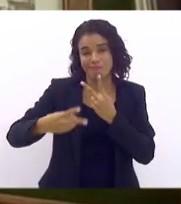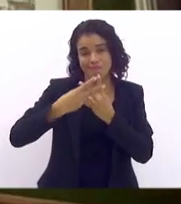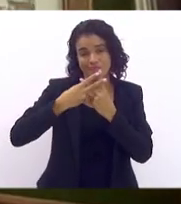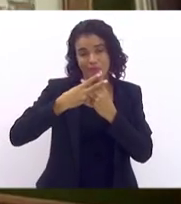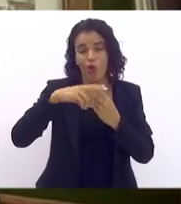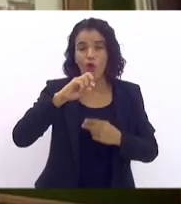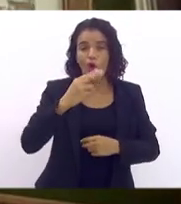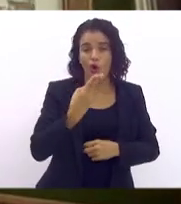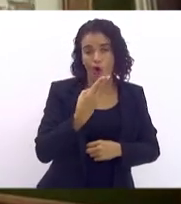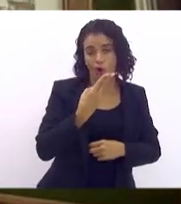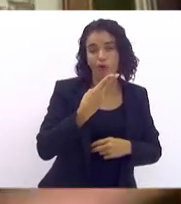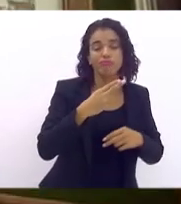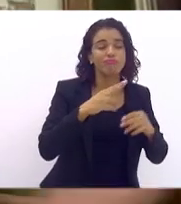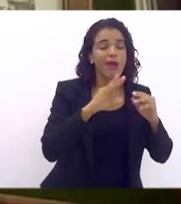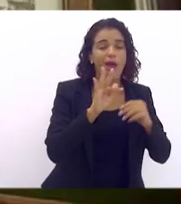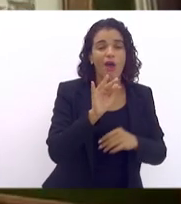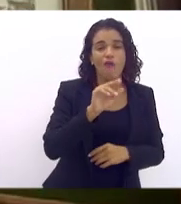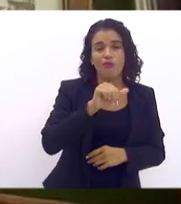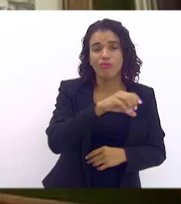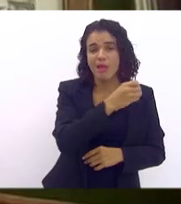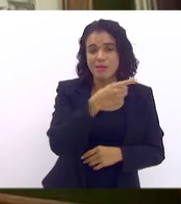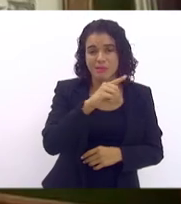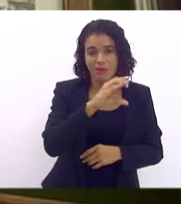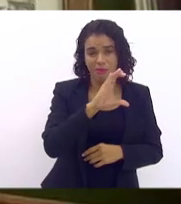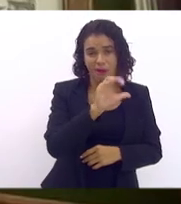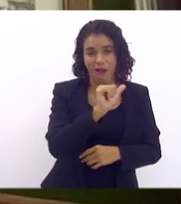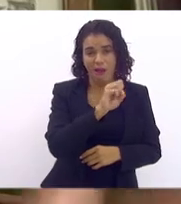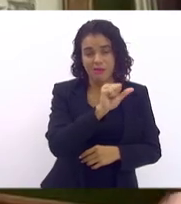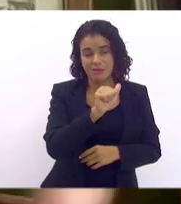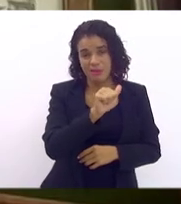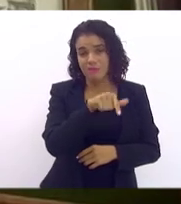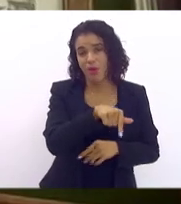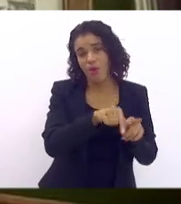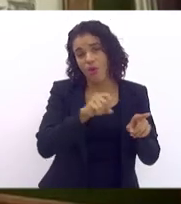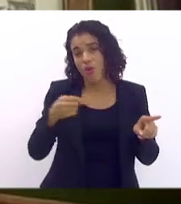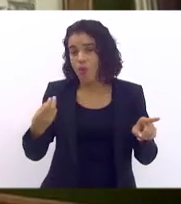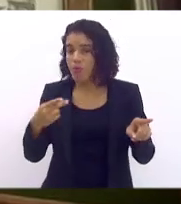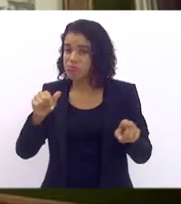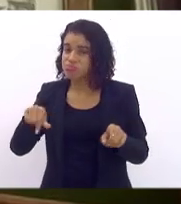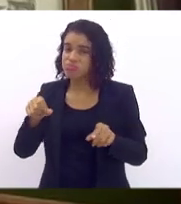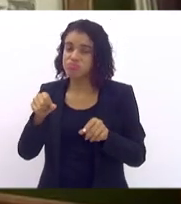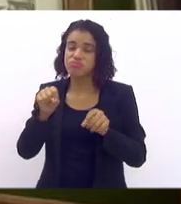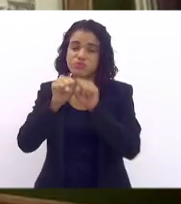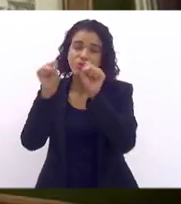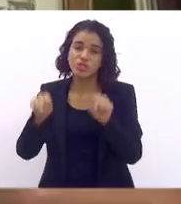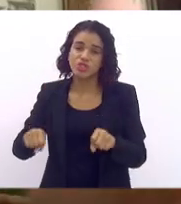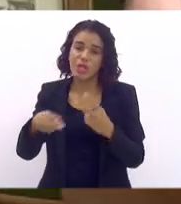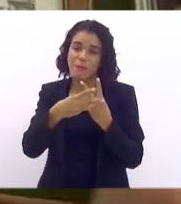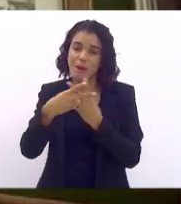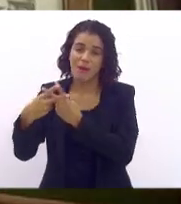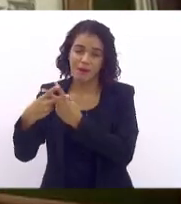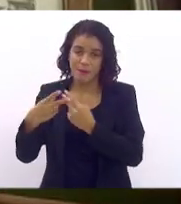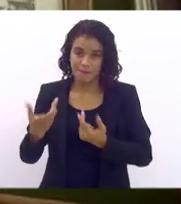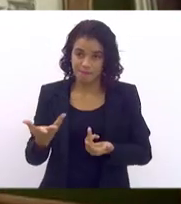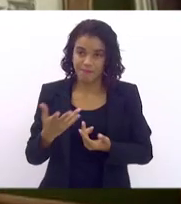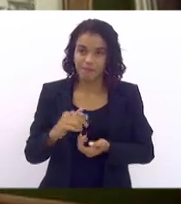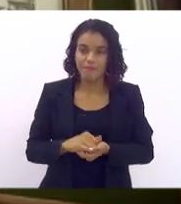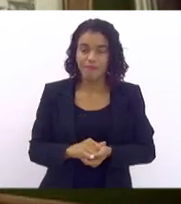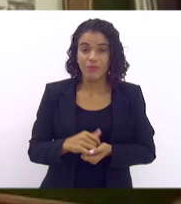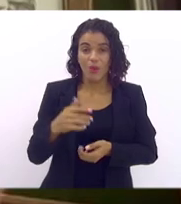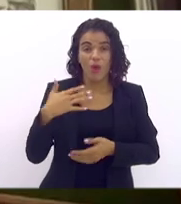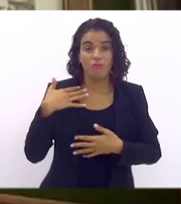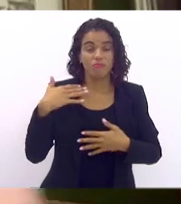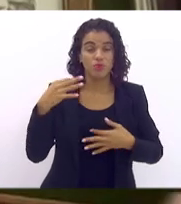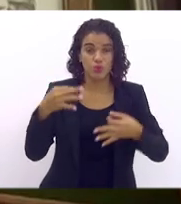seja ele uma penitenciária. Porque é para lá que eles estão sendo levados. O que eu tenho, o que eu tenho de conhecimento é que os